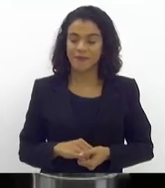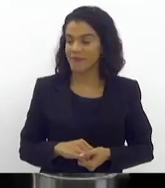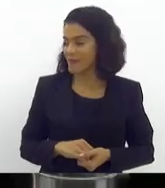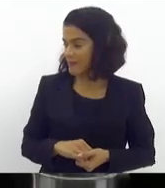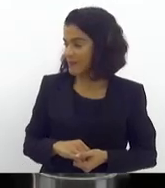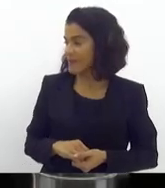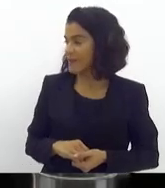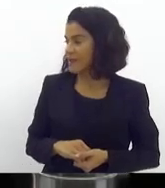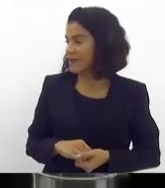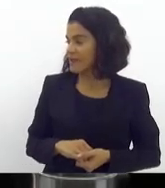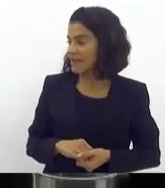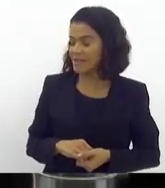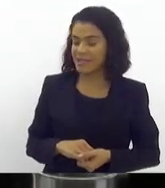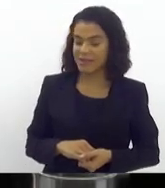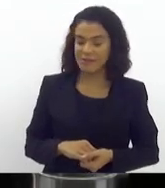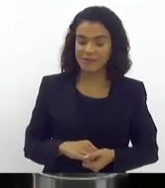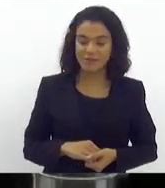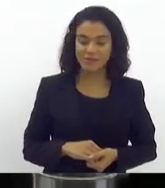que é a exposição